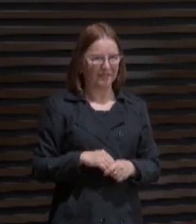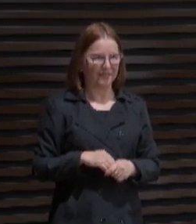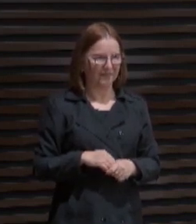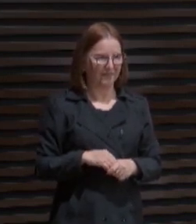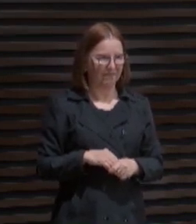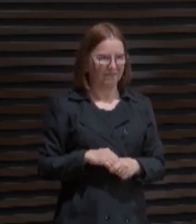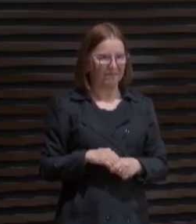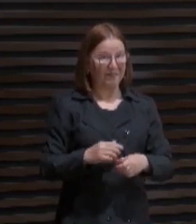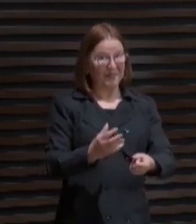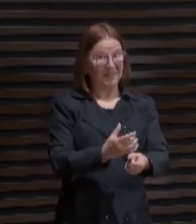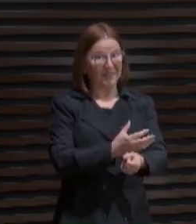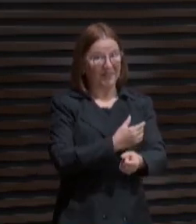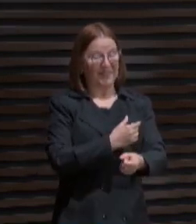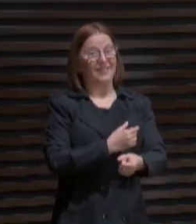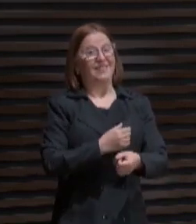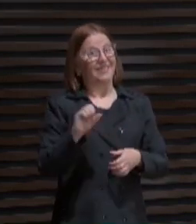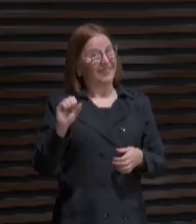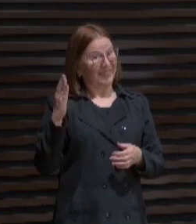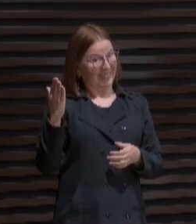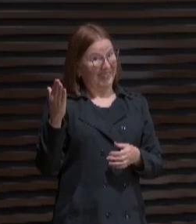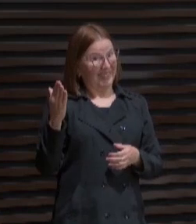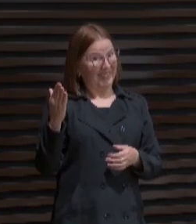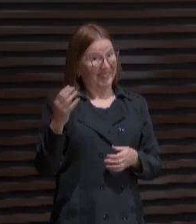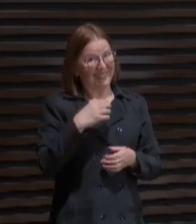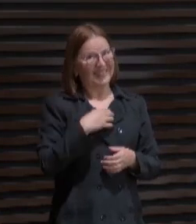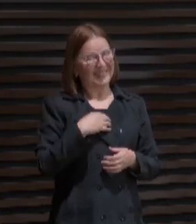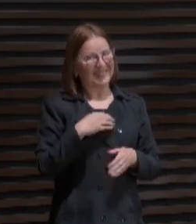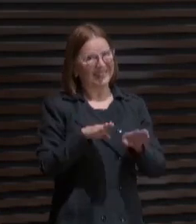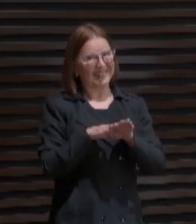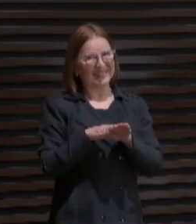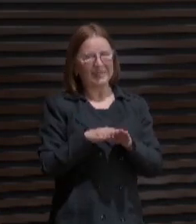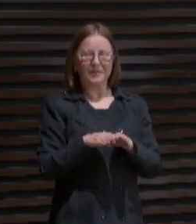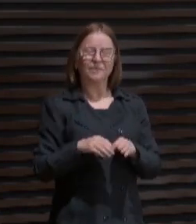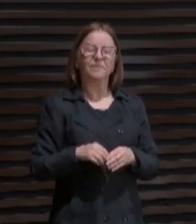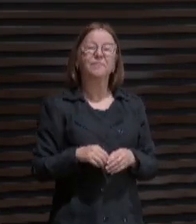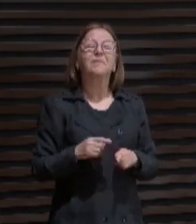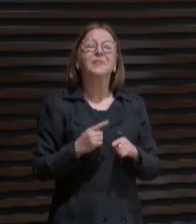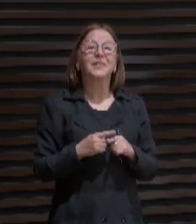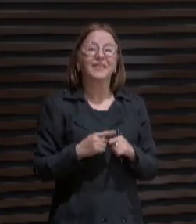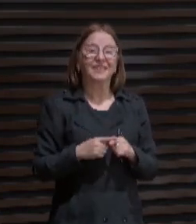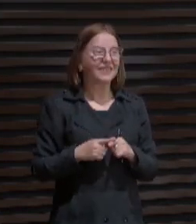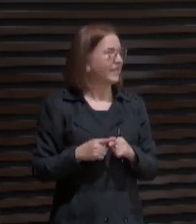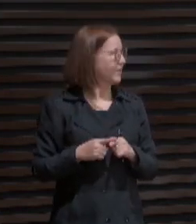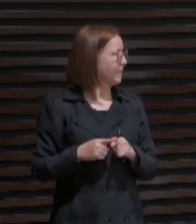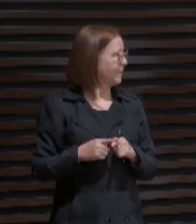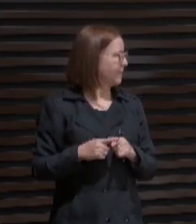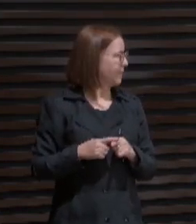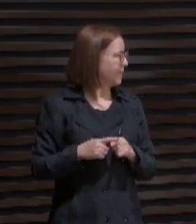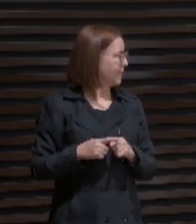A emoção veio, olha como o sentimento vem. E digo isso, sabe por quê? Estou olhando ali a minha mãe